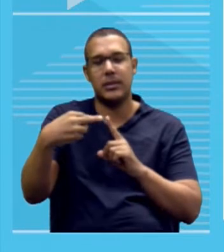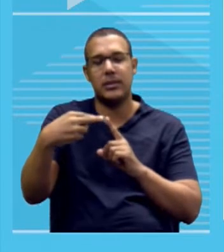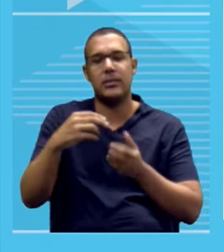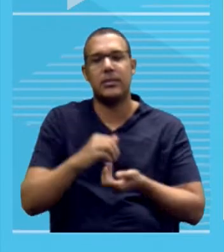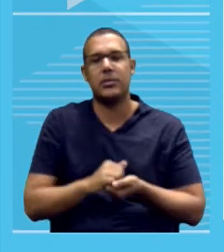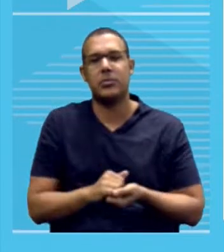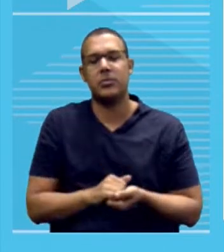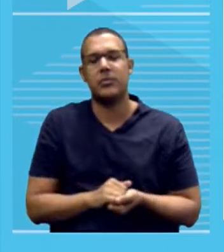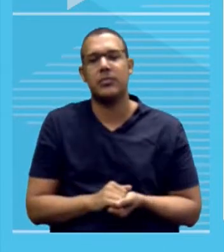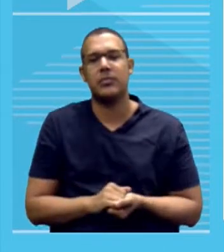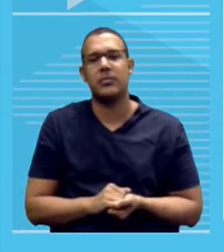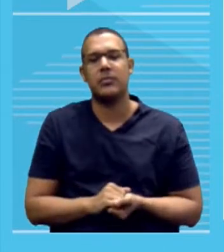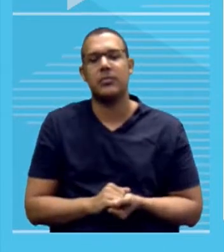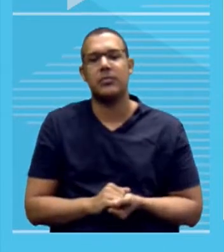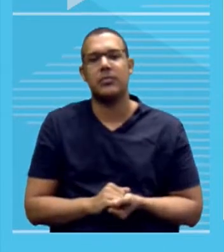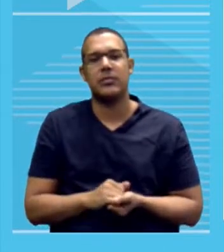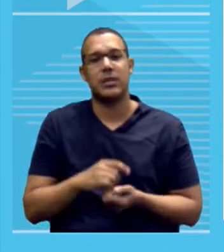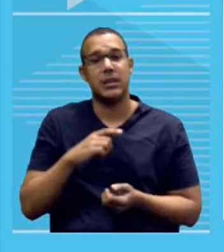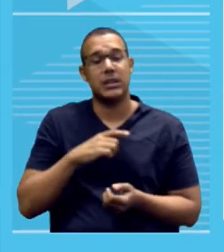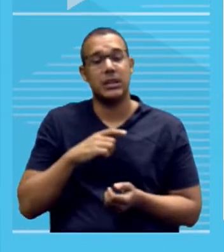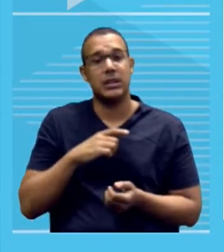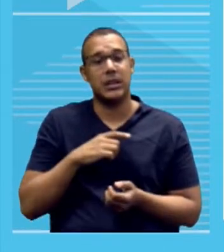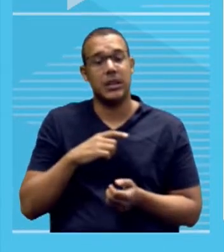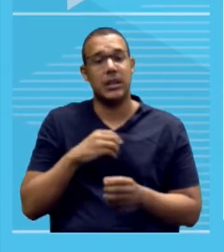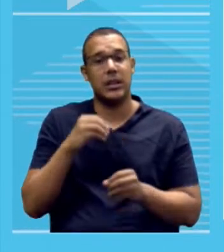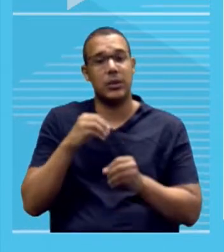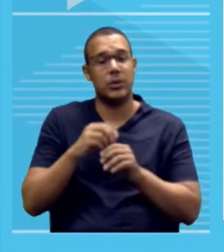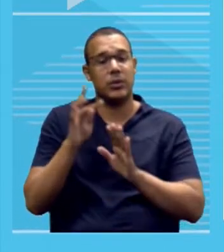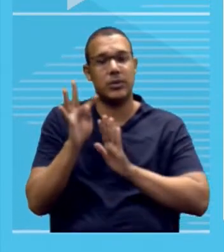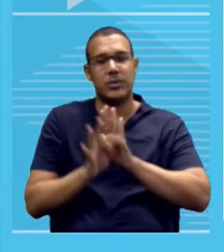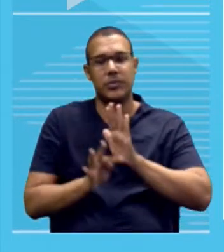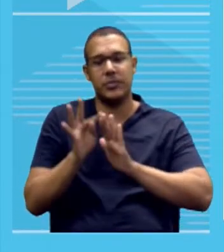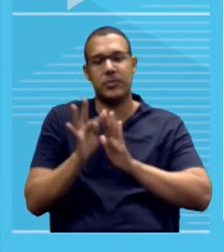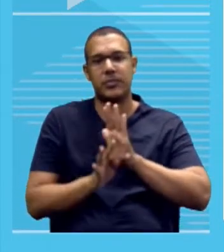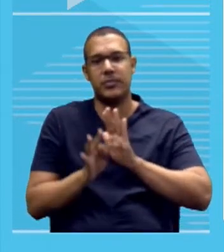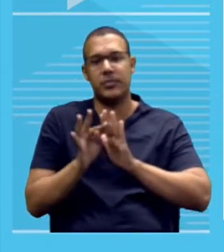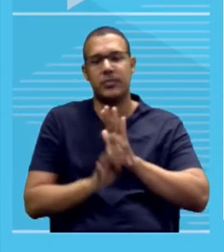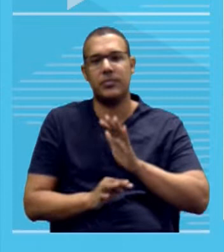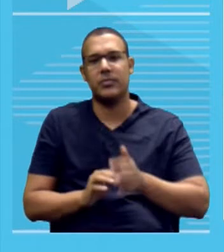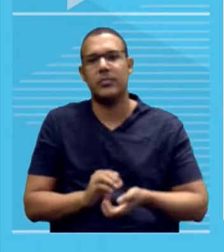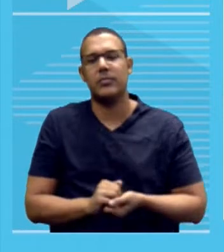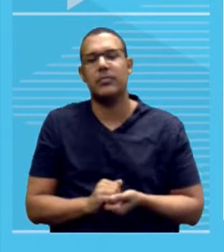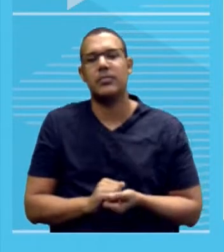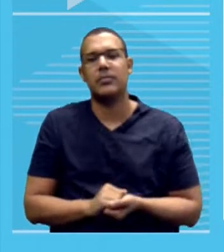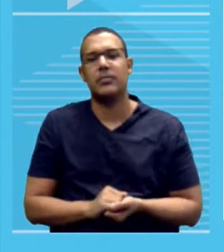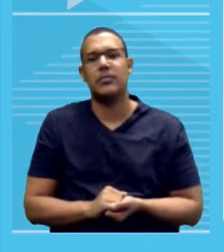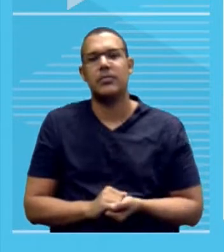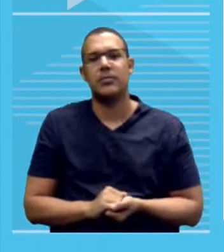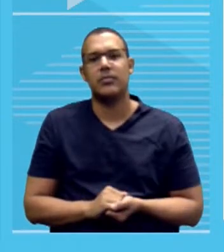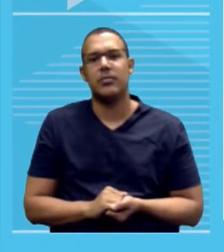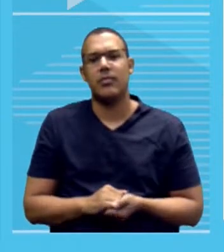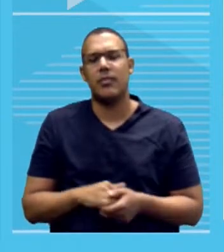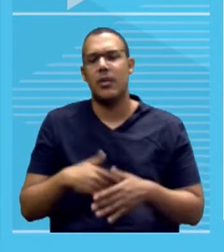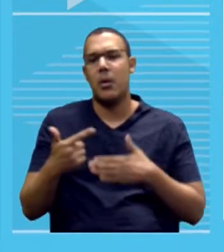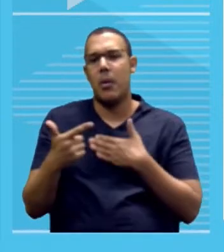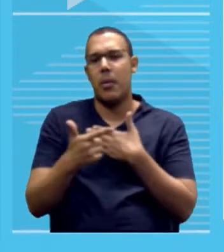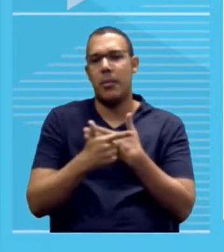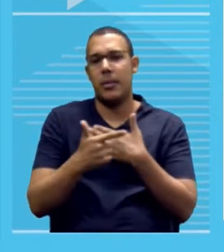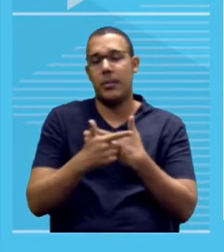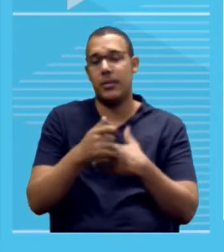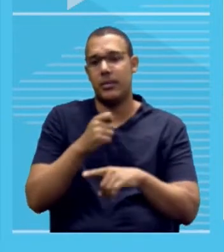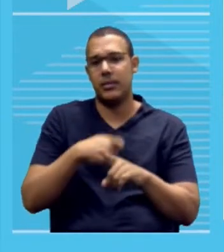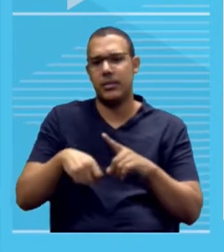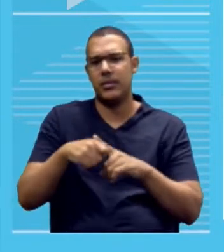perspectivas que estão presentes no nosso texto importante perceber isso qual é o papel social do